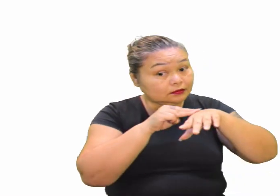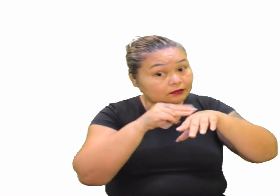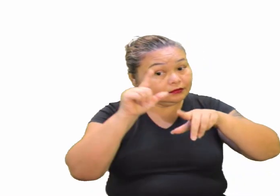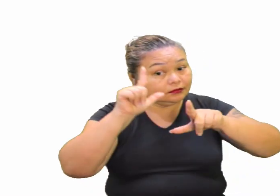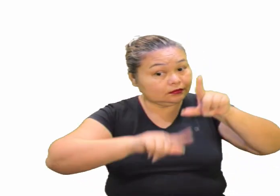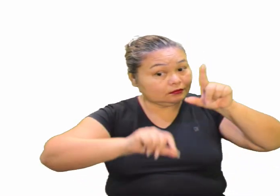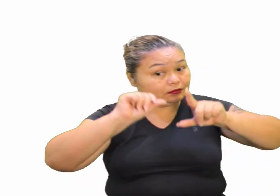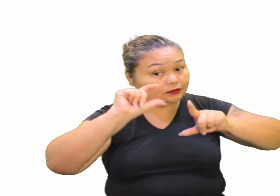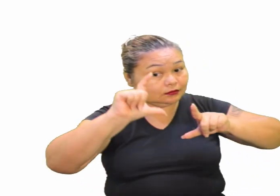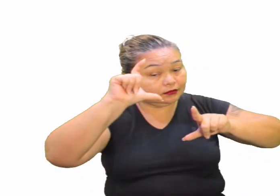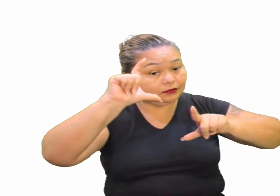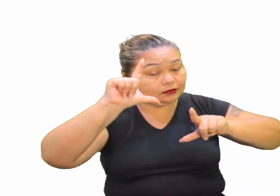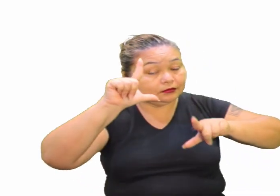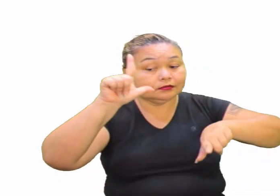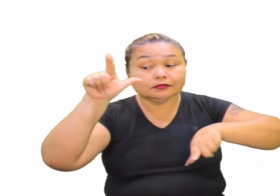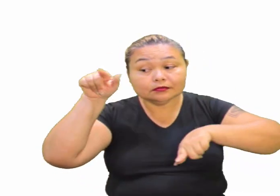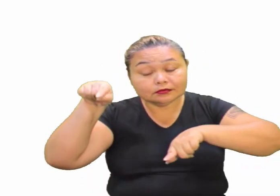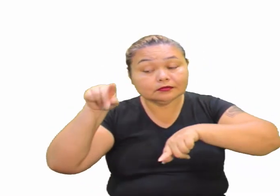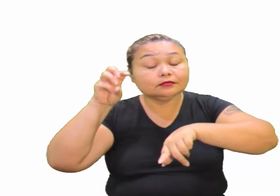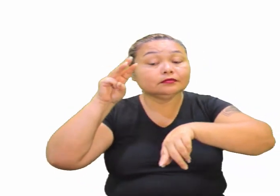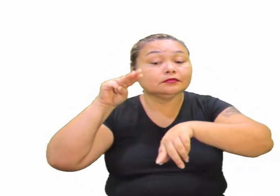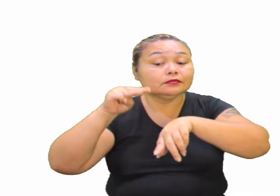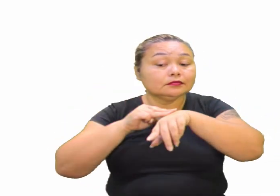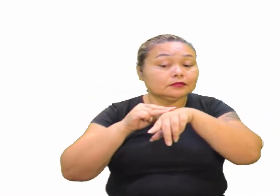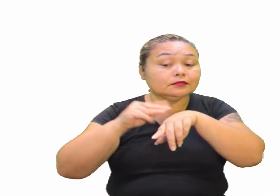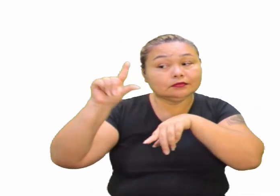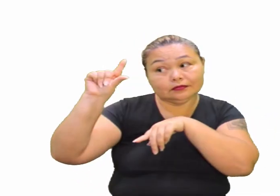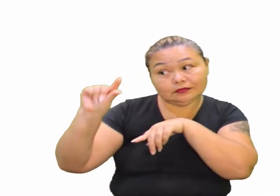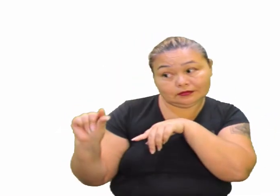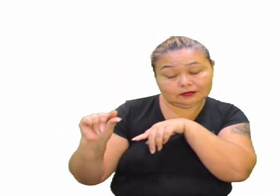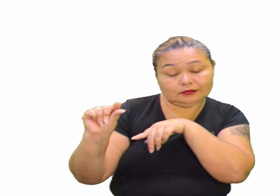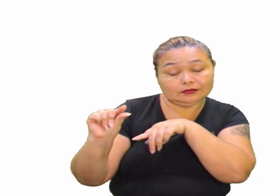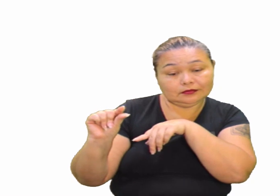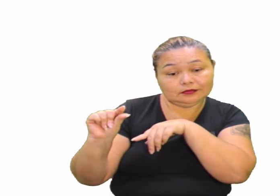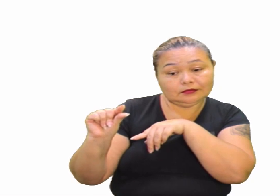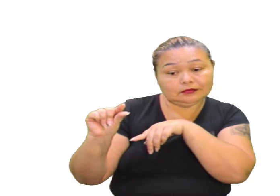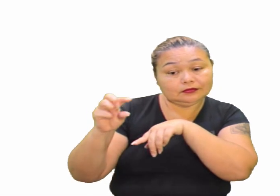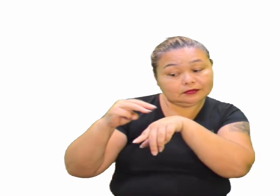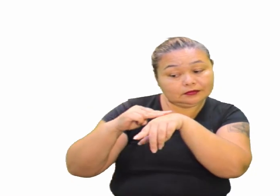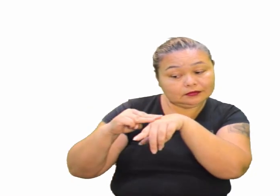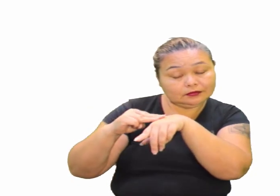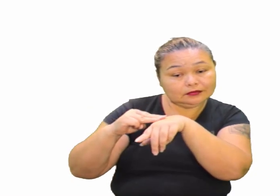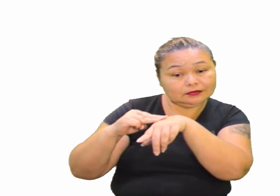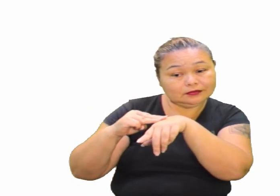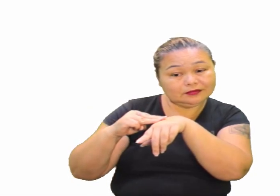maiúsculo e o outro tem M minúsculo.